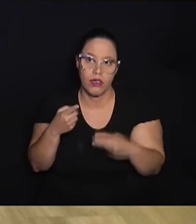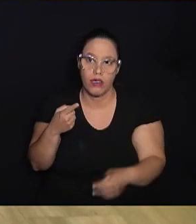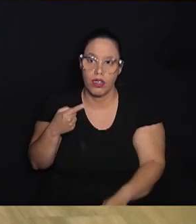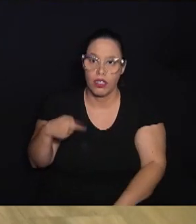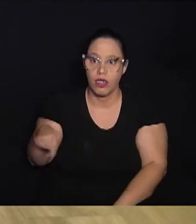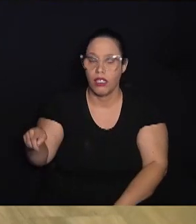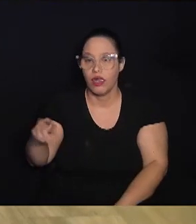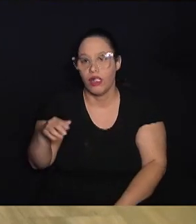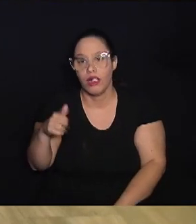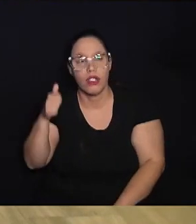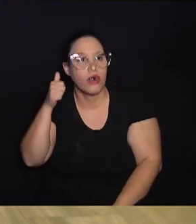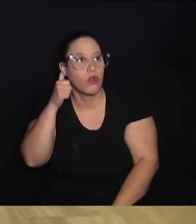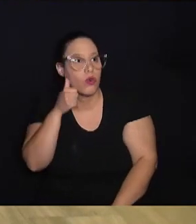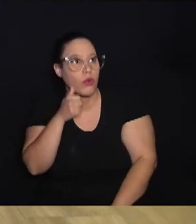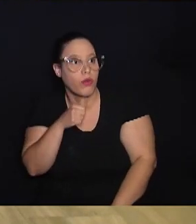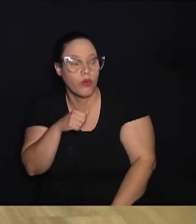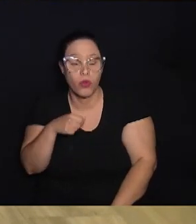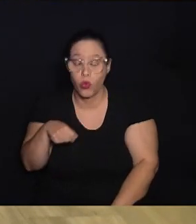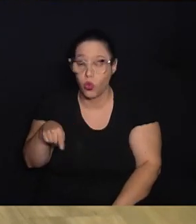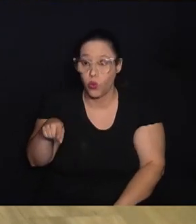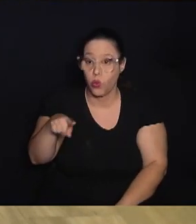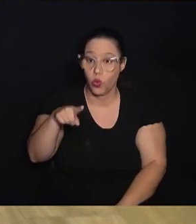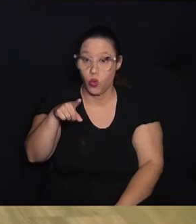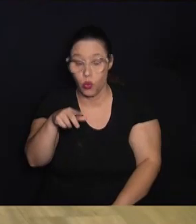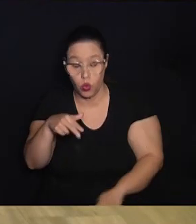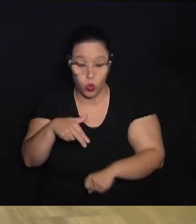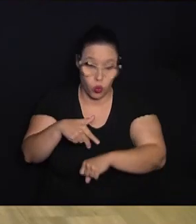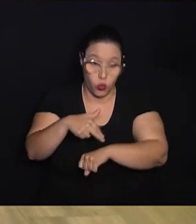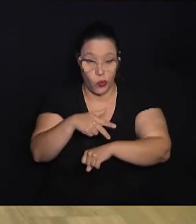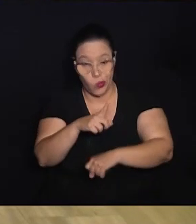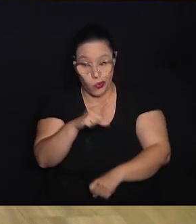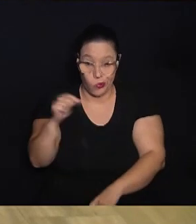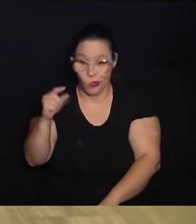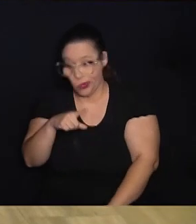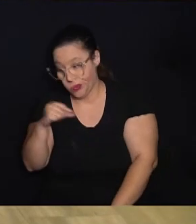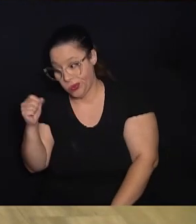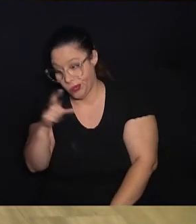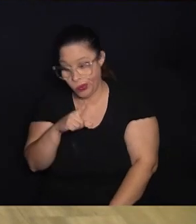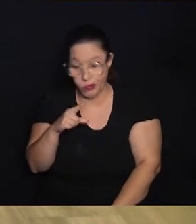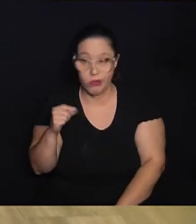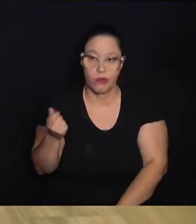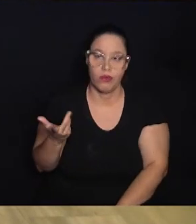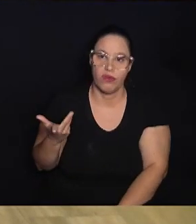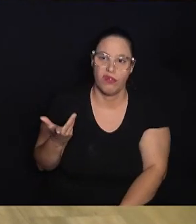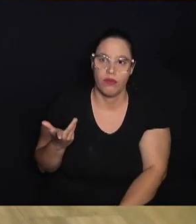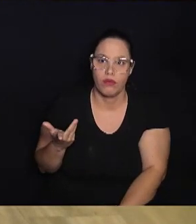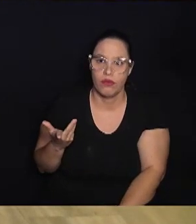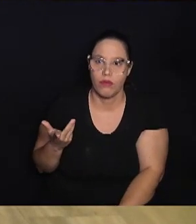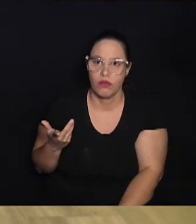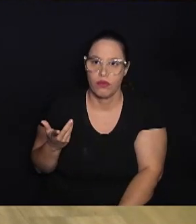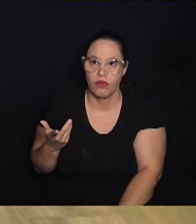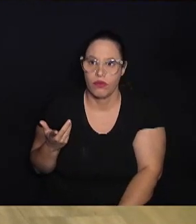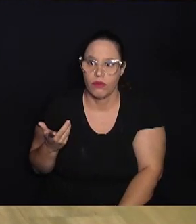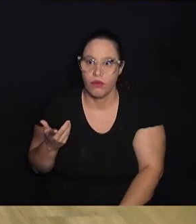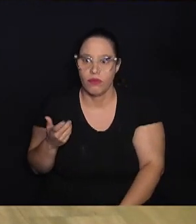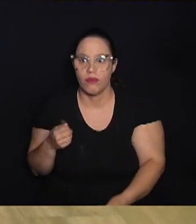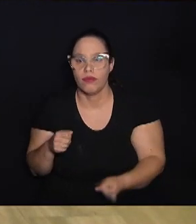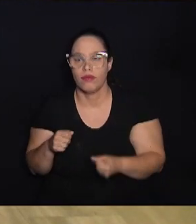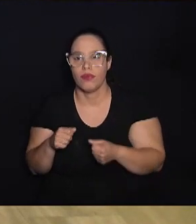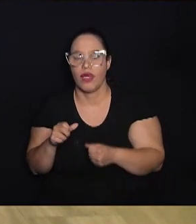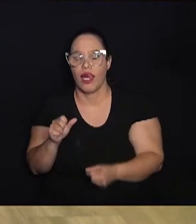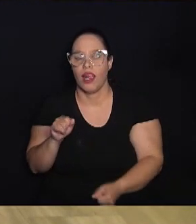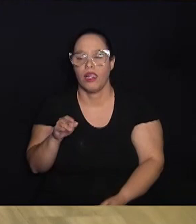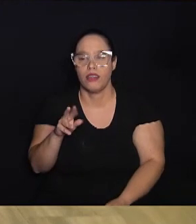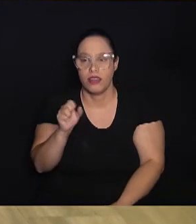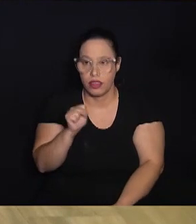aborto por telefone que ficava com um monte de gente que engravidava ela ia pegar aides né E ela não podia ela não era mor E se ela fosse pegar aides